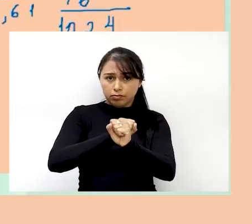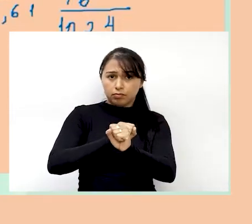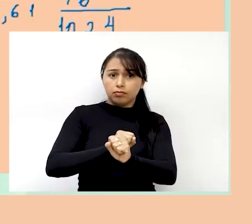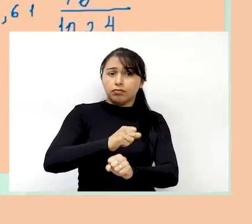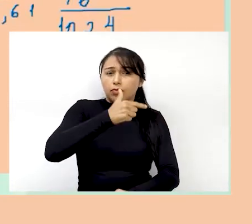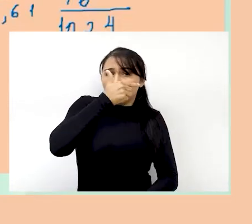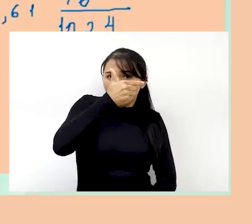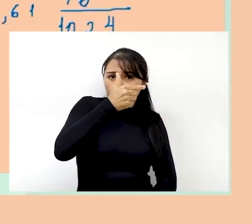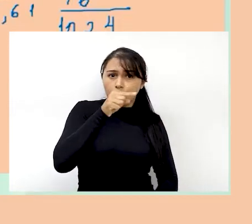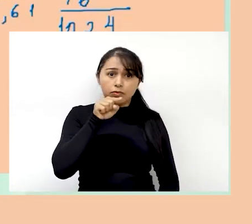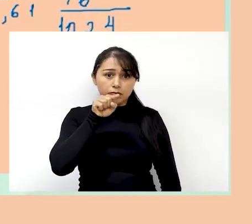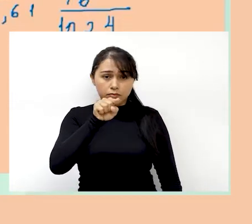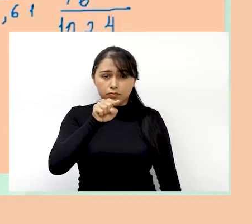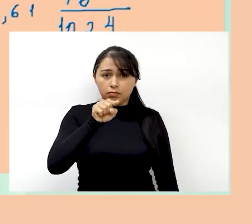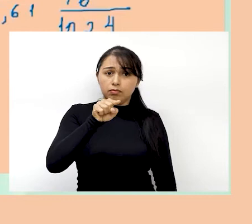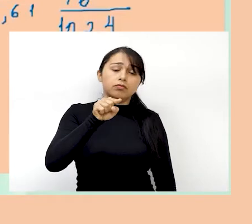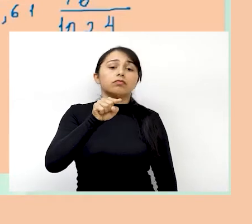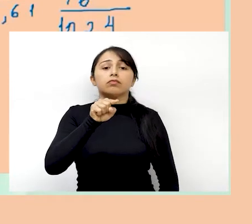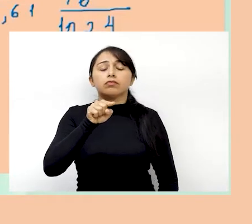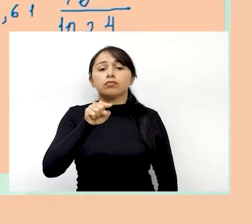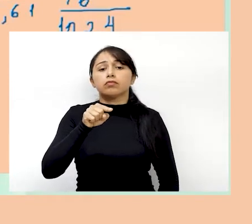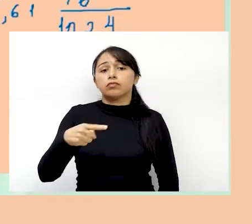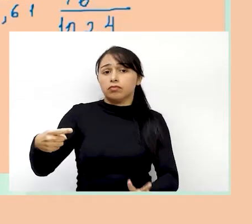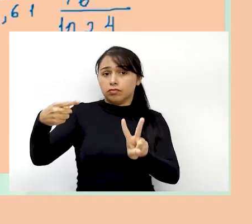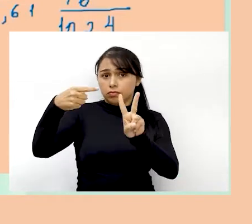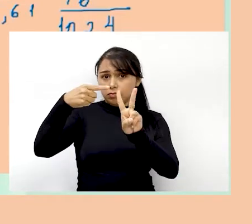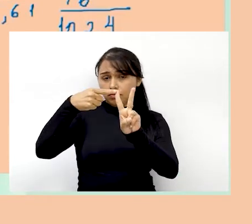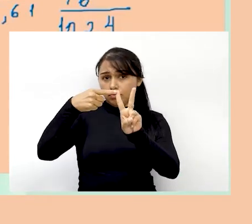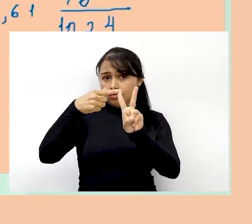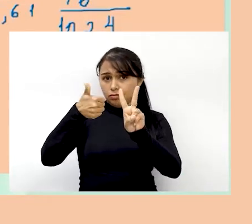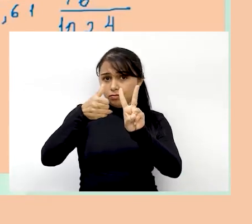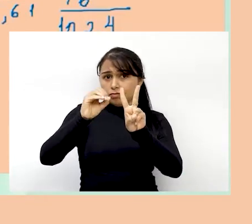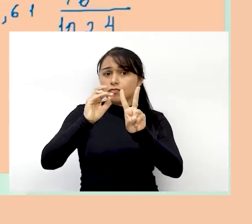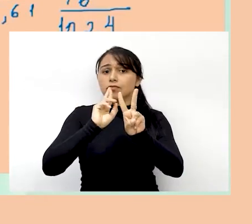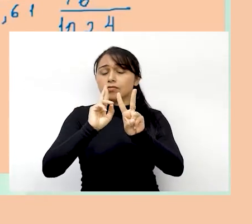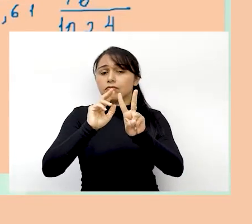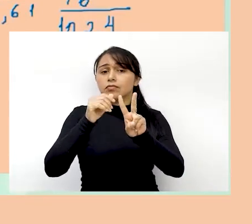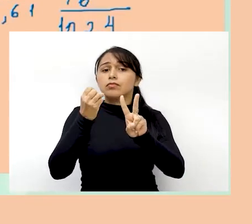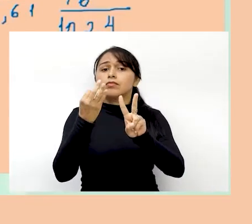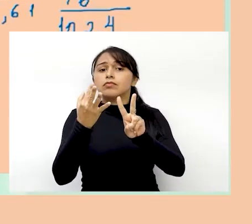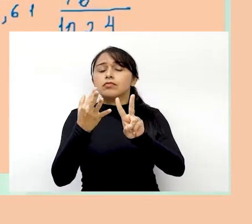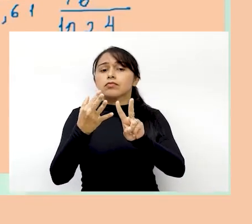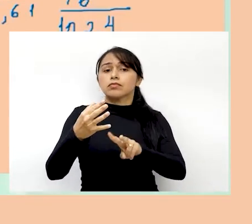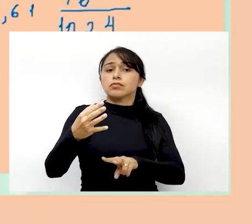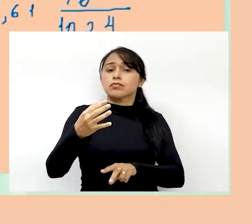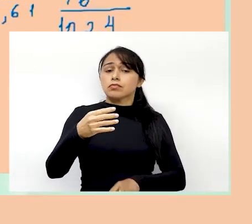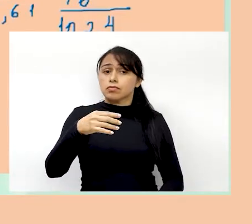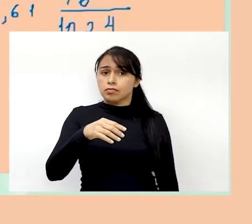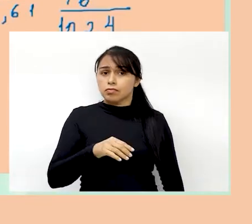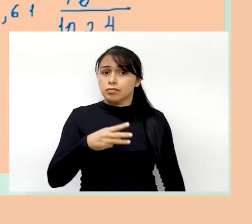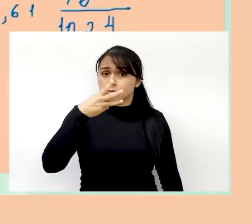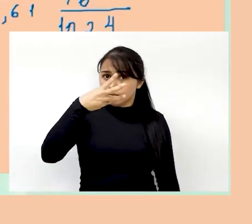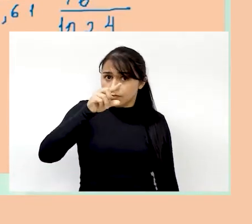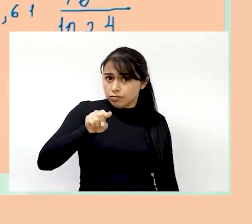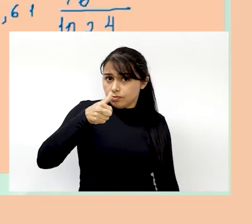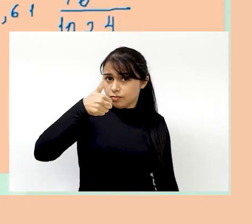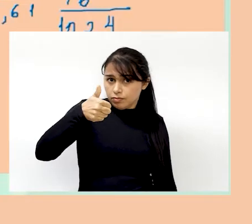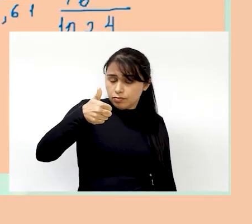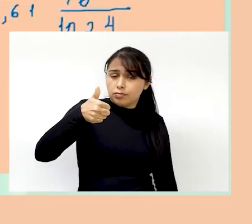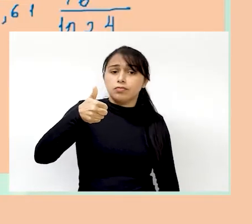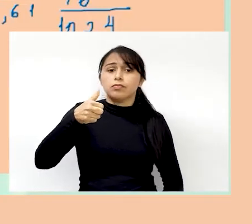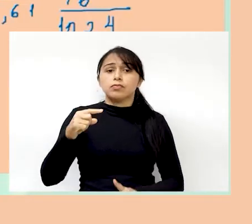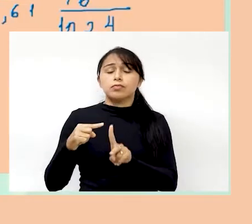2 vezes 2 vezes a raiz aproximada de 10. Calculamos que é